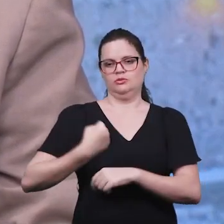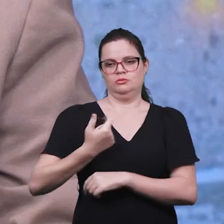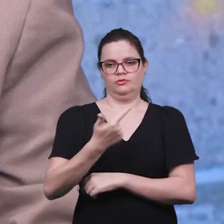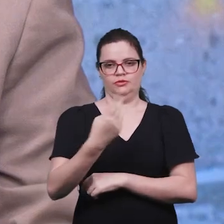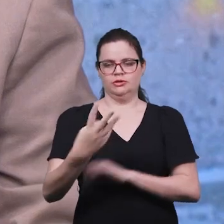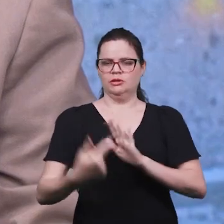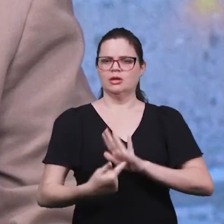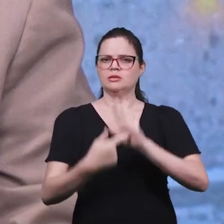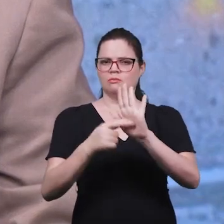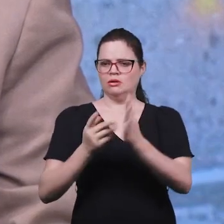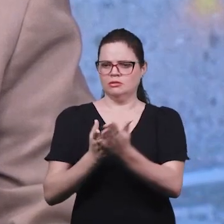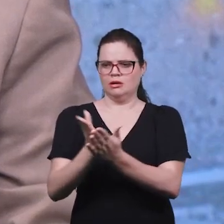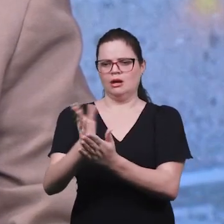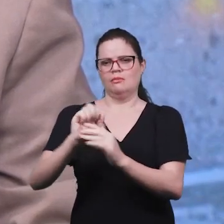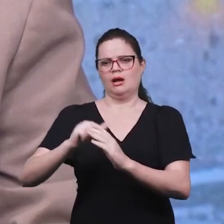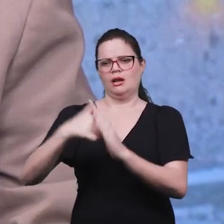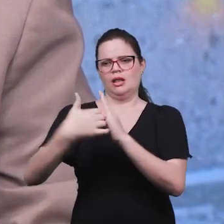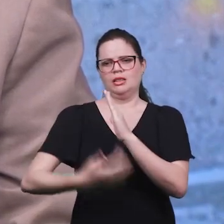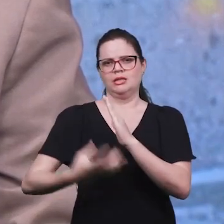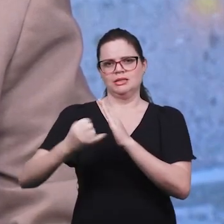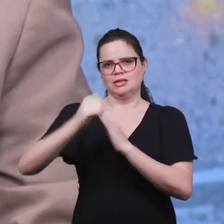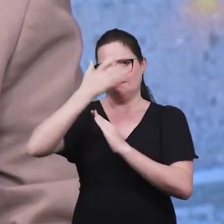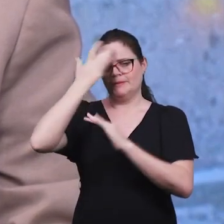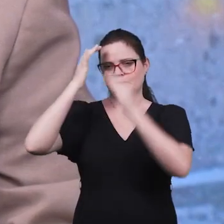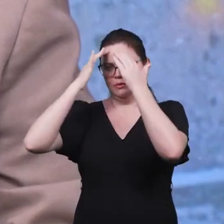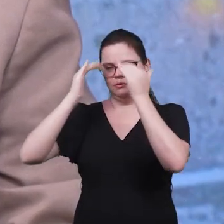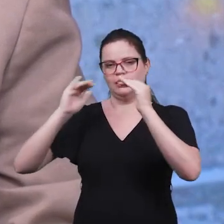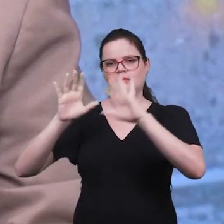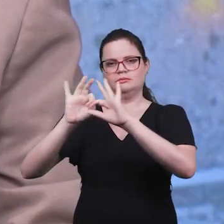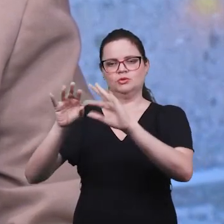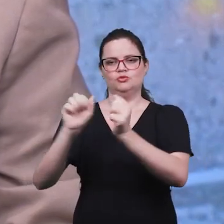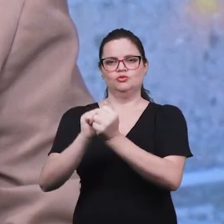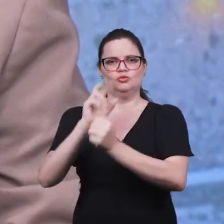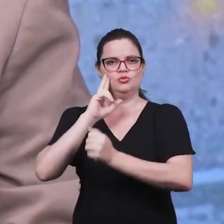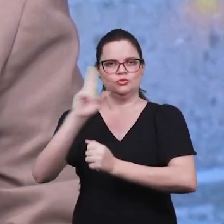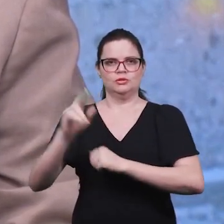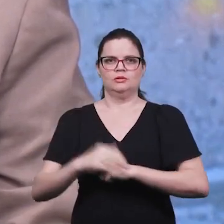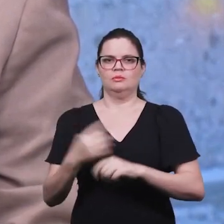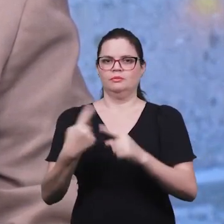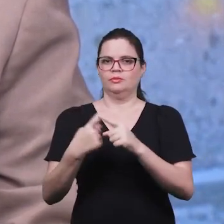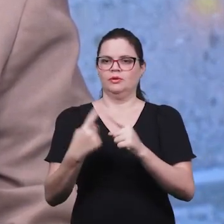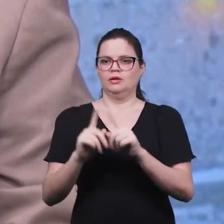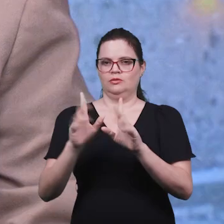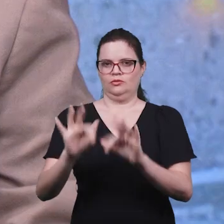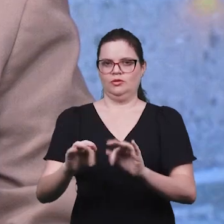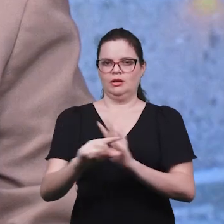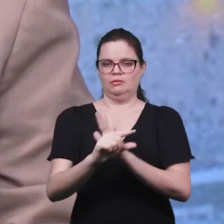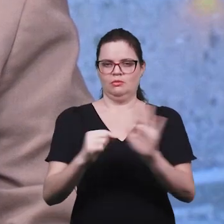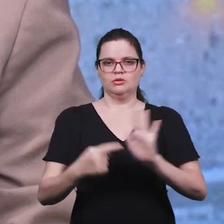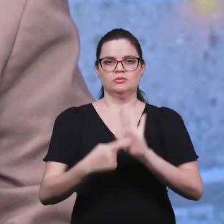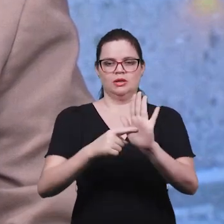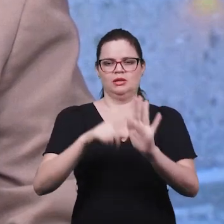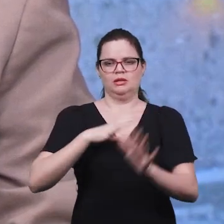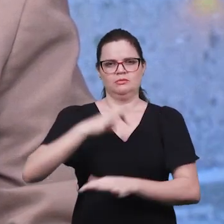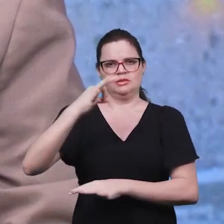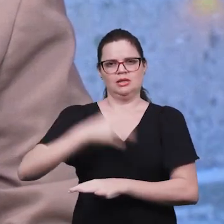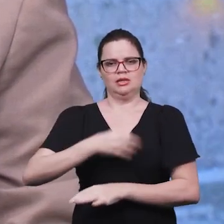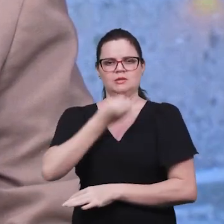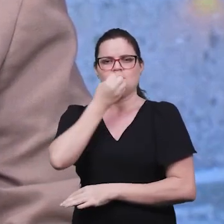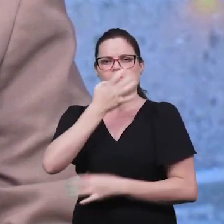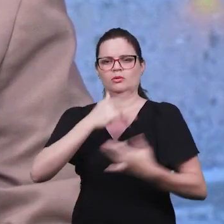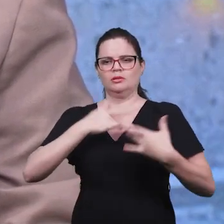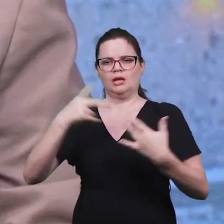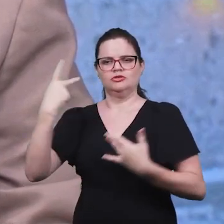fala exatamente isso, das características daquele que está no caminho. E o final do Salmo é: certamente que a bondade e a misericórdia me